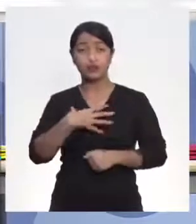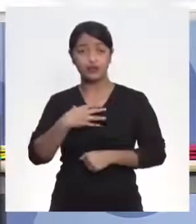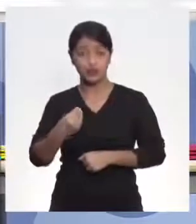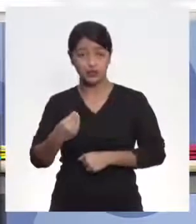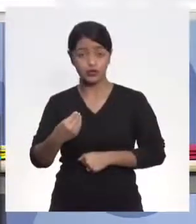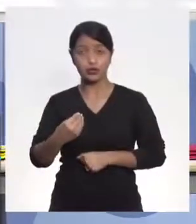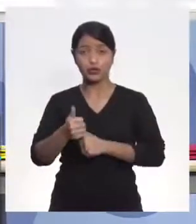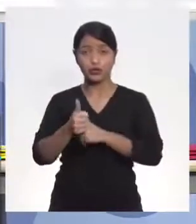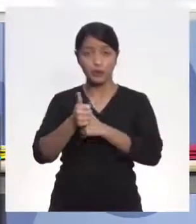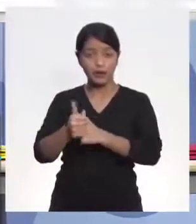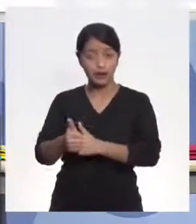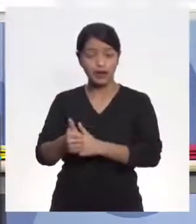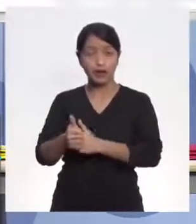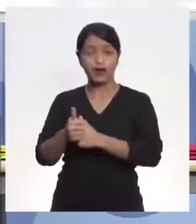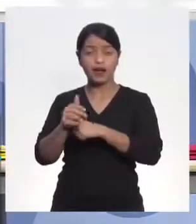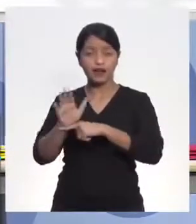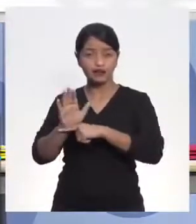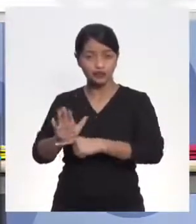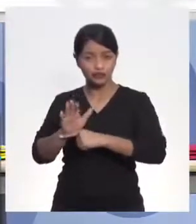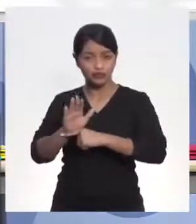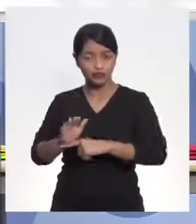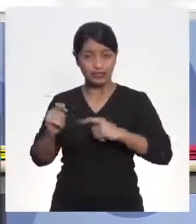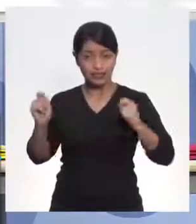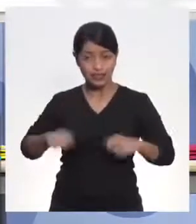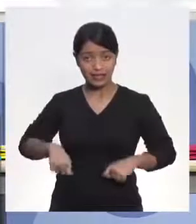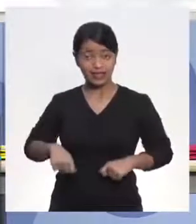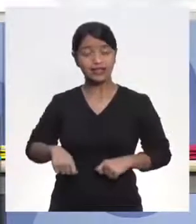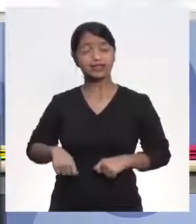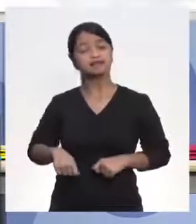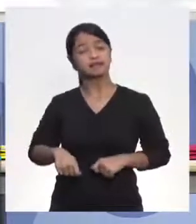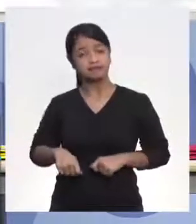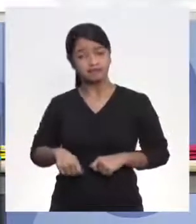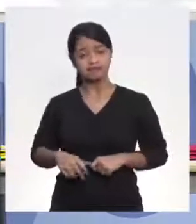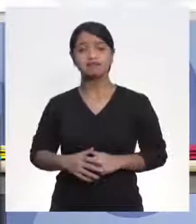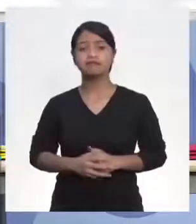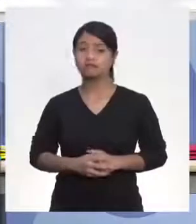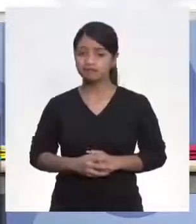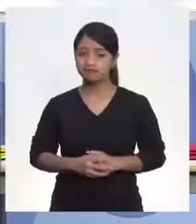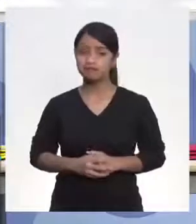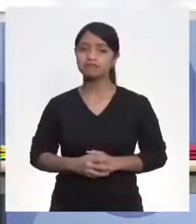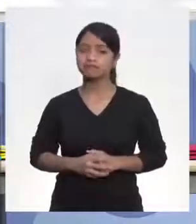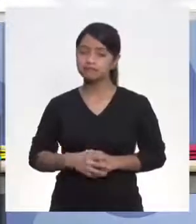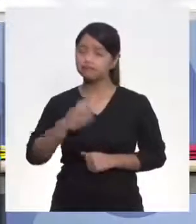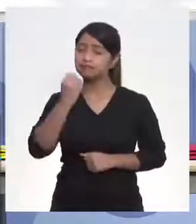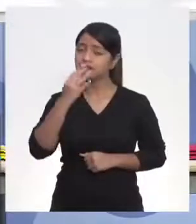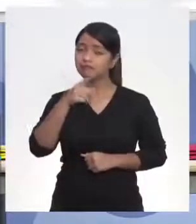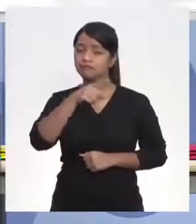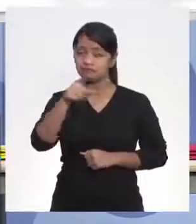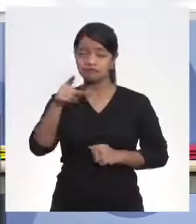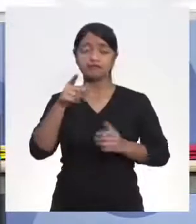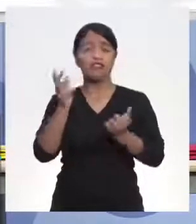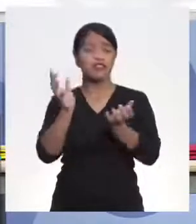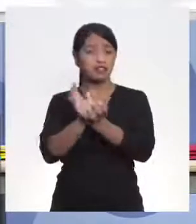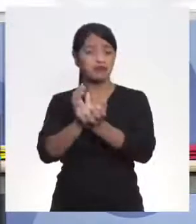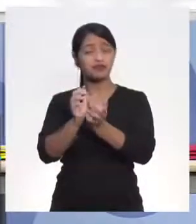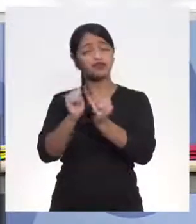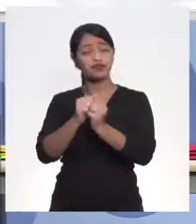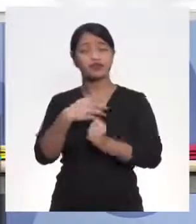processo e podendo auxiliá-los nessa ideia, ó, vocês fazem parte da equipe junto com os filhos de